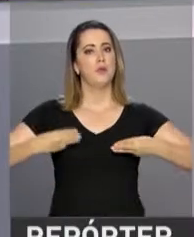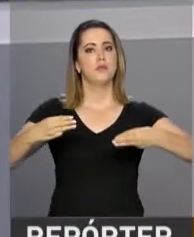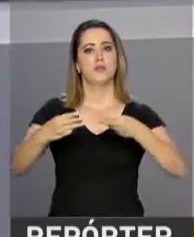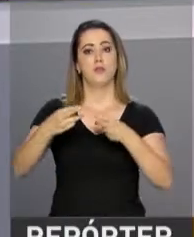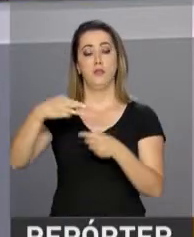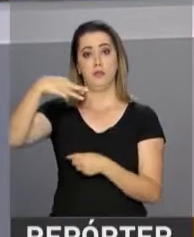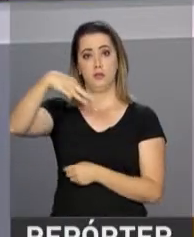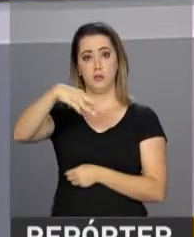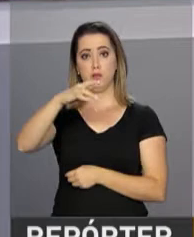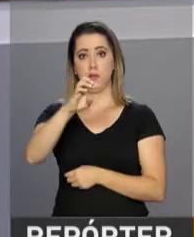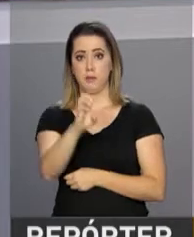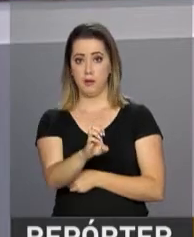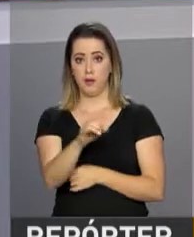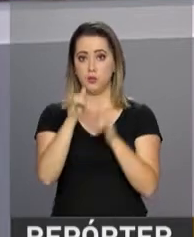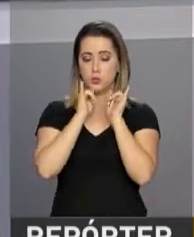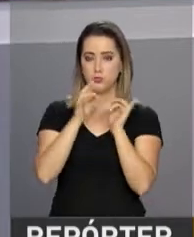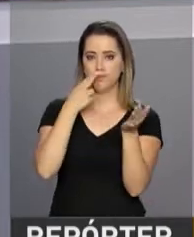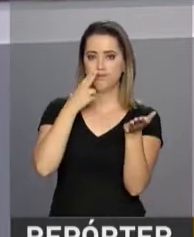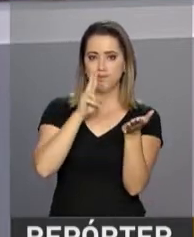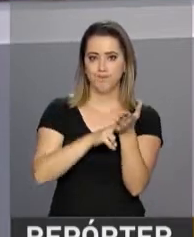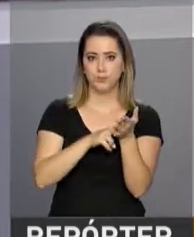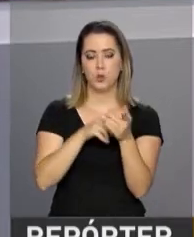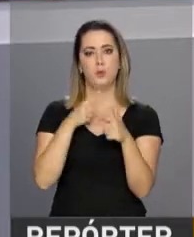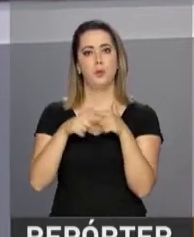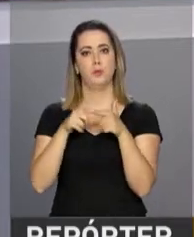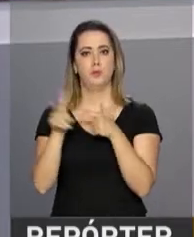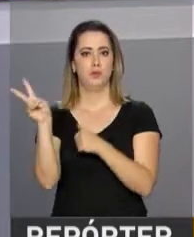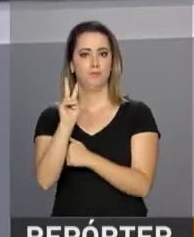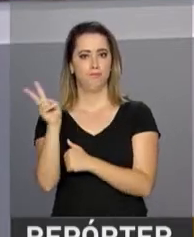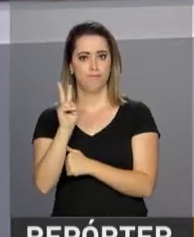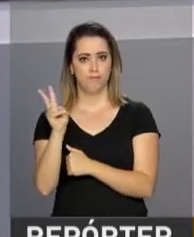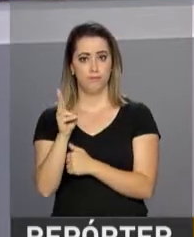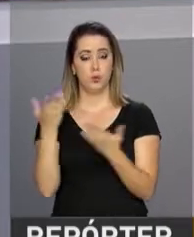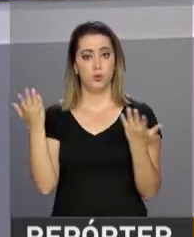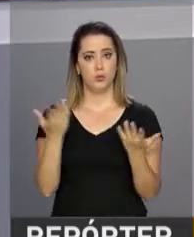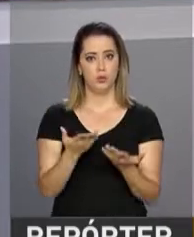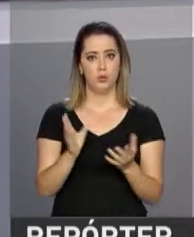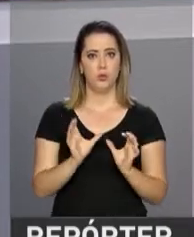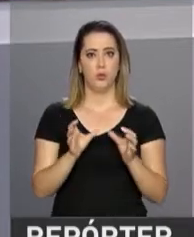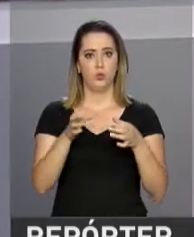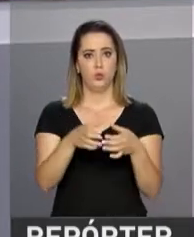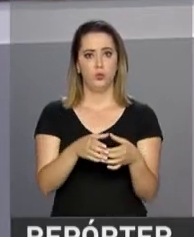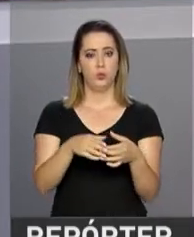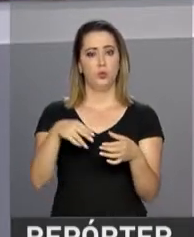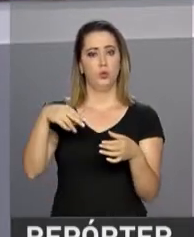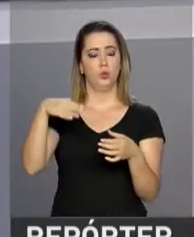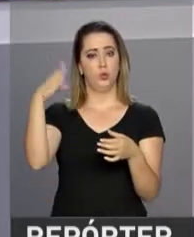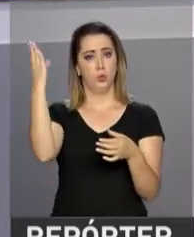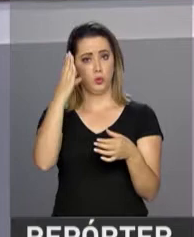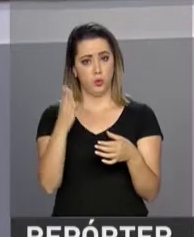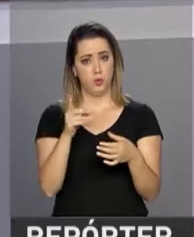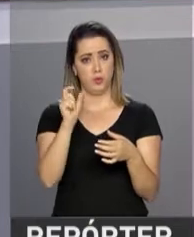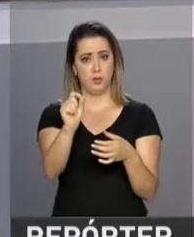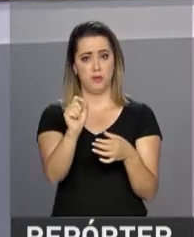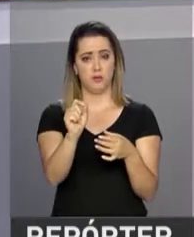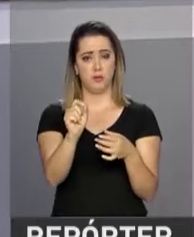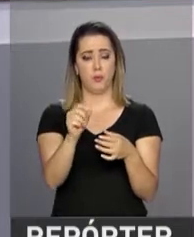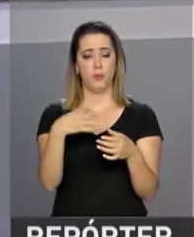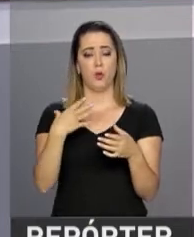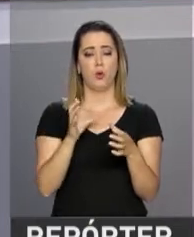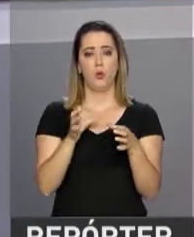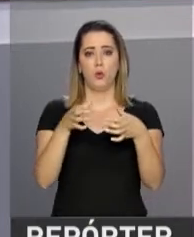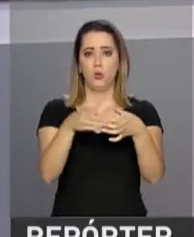relações exteriores divulgou nota sobre a situação da venezuela hoje a assembléia nacional constituinte assumiu as funções